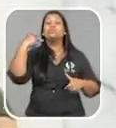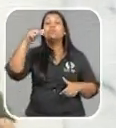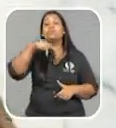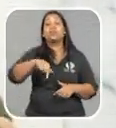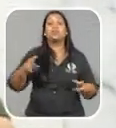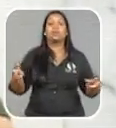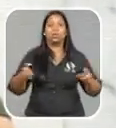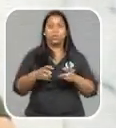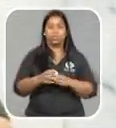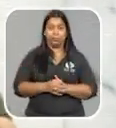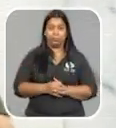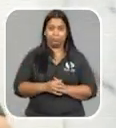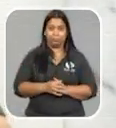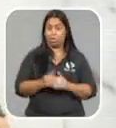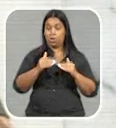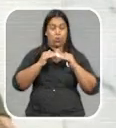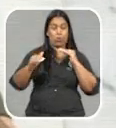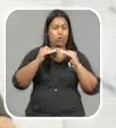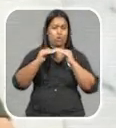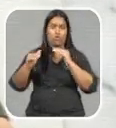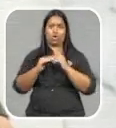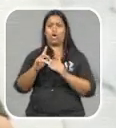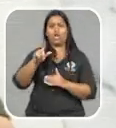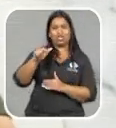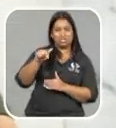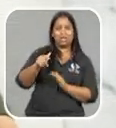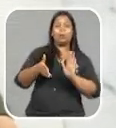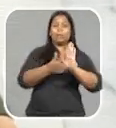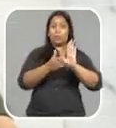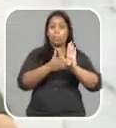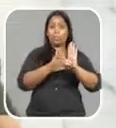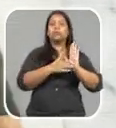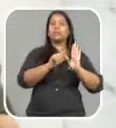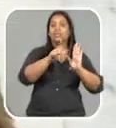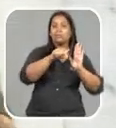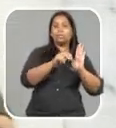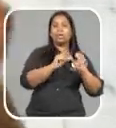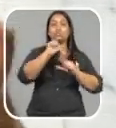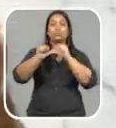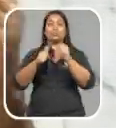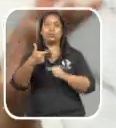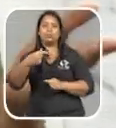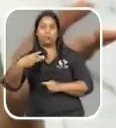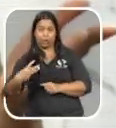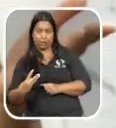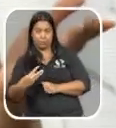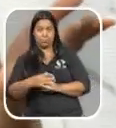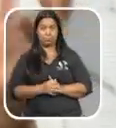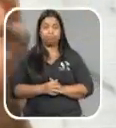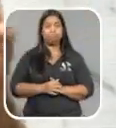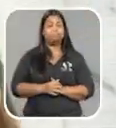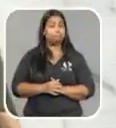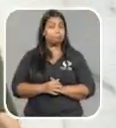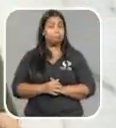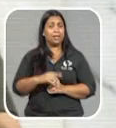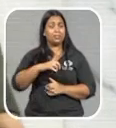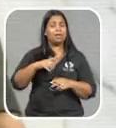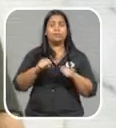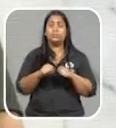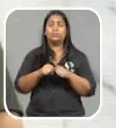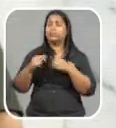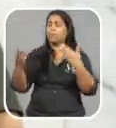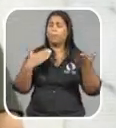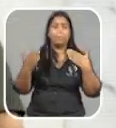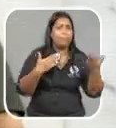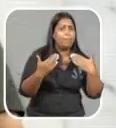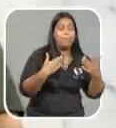aqui a proposta de 17 para 23, poderia ter 25 inclusive. Está fazendo um debate acirrado, por quê? Né? Segundo eles, é